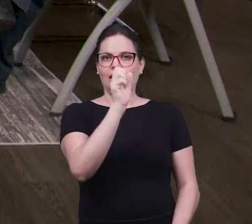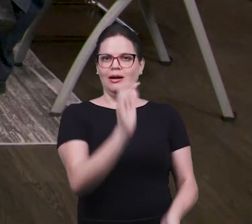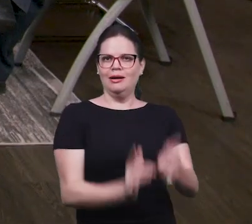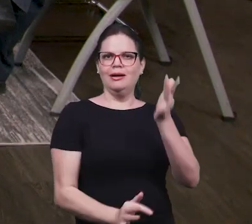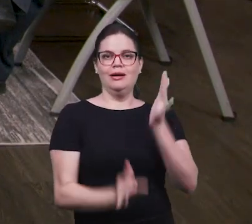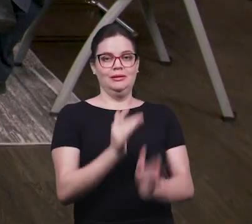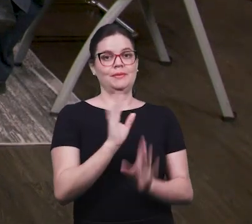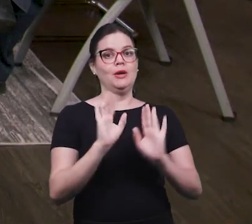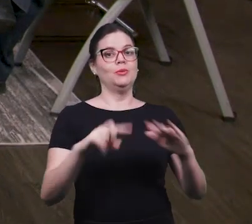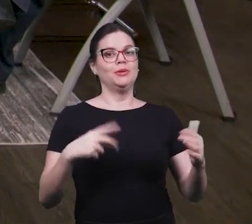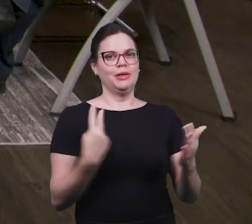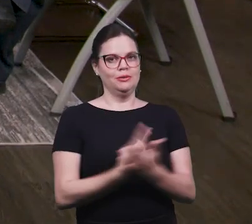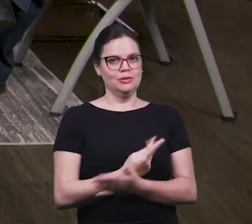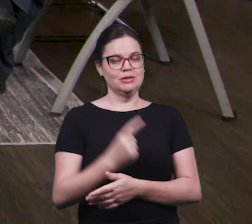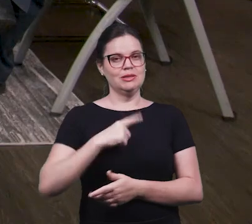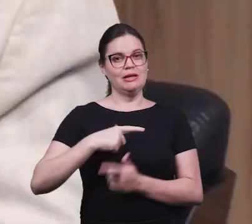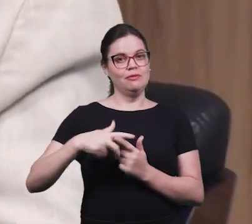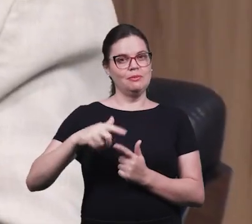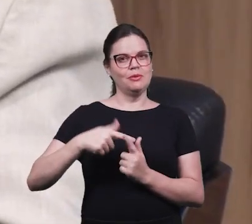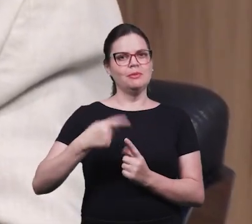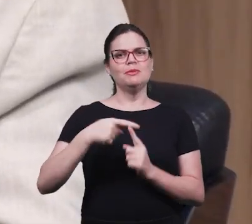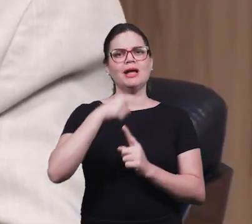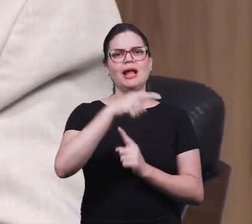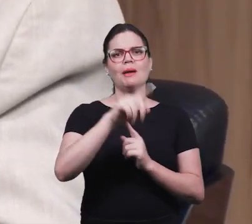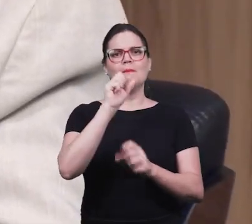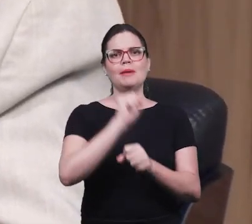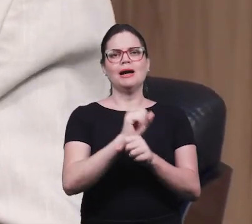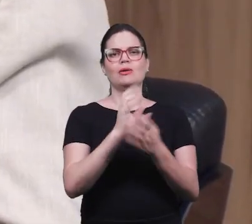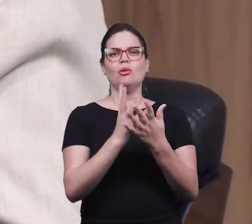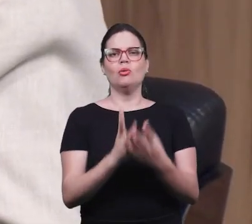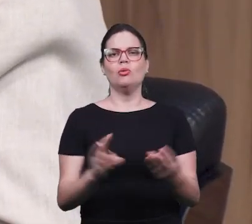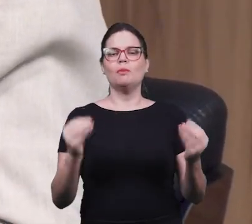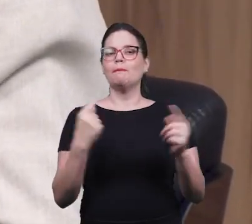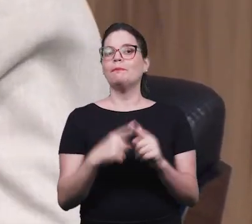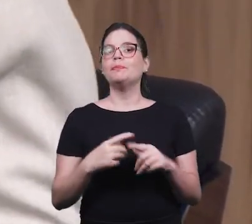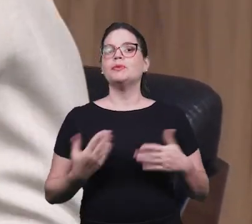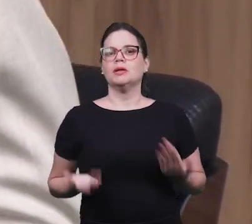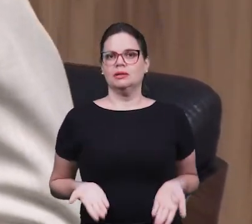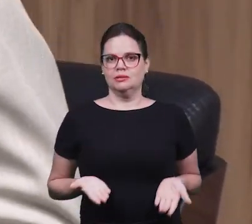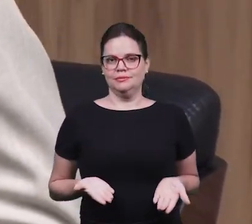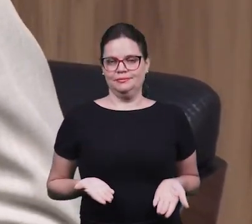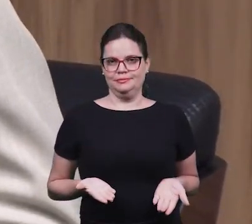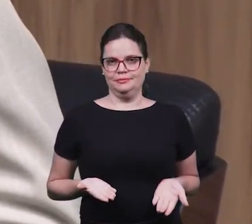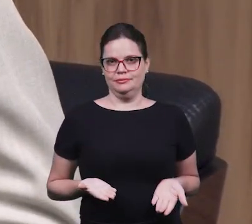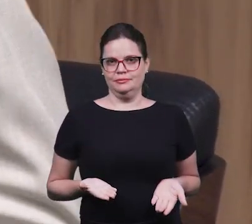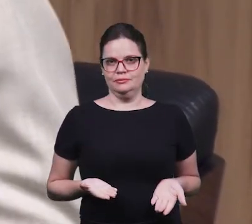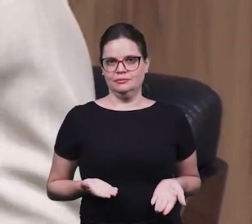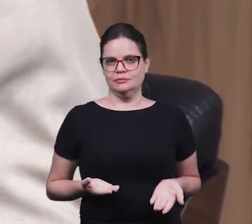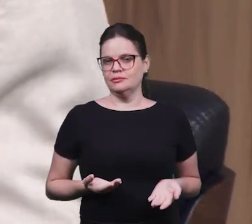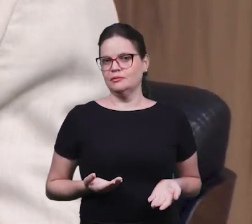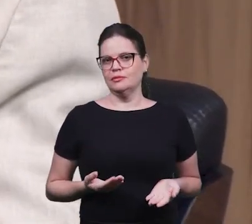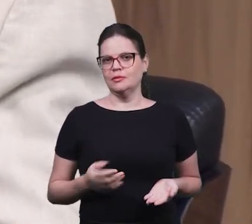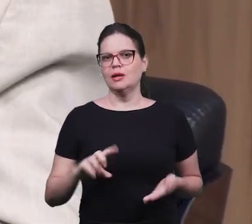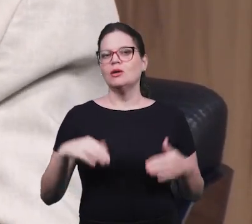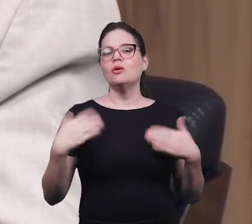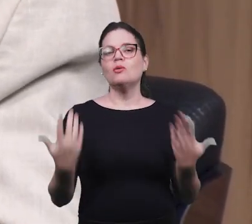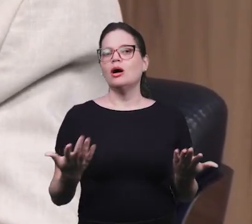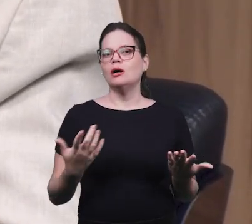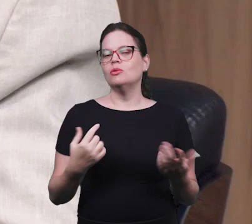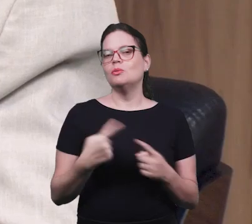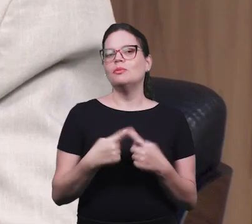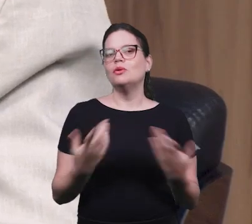veio o problema. E por que parou? Aí nós vamos ver. Qual foi o nosso diagnóstico? E nós vamos trazer